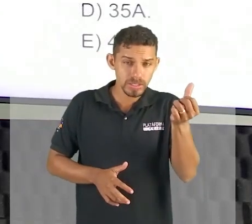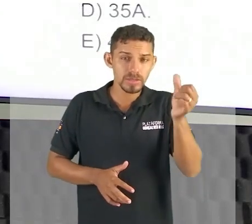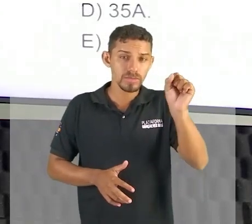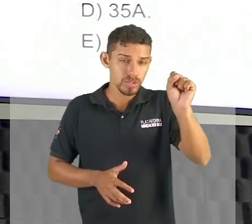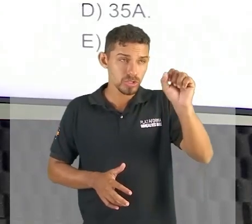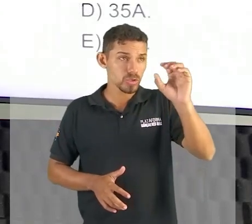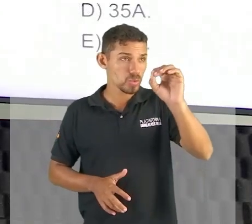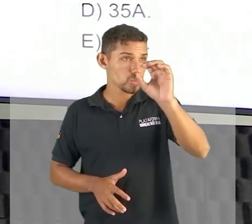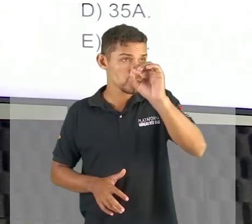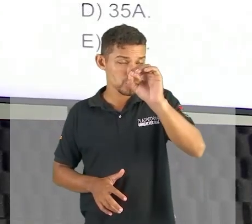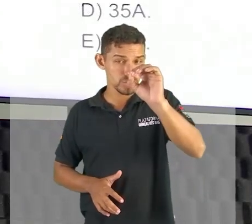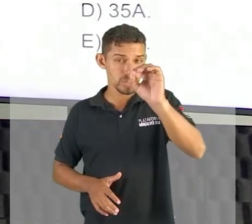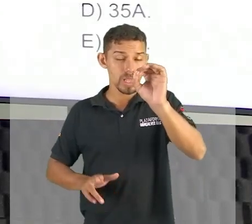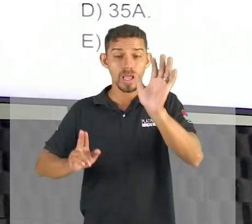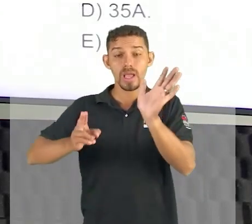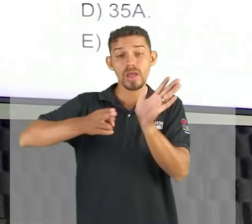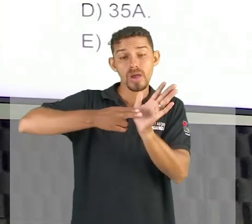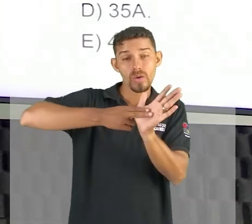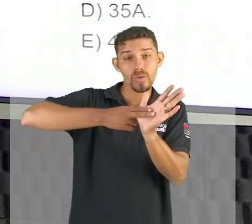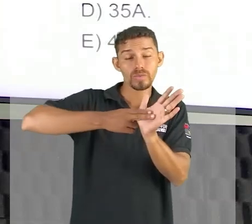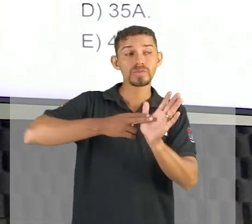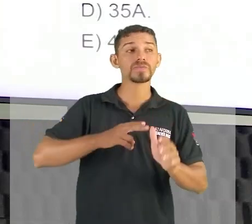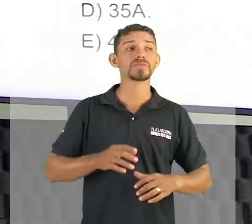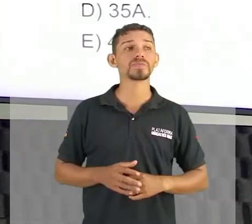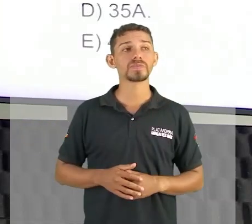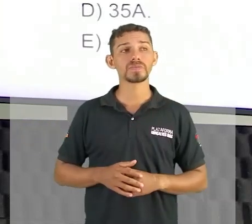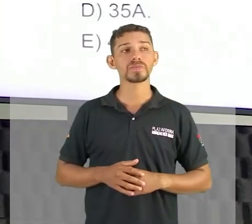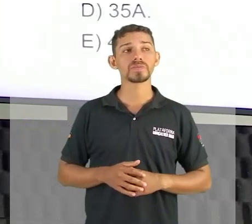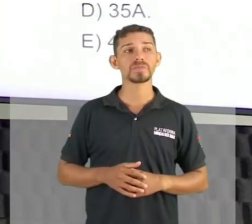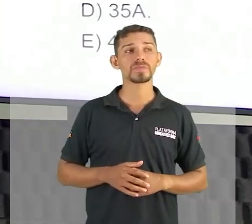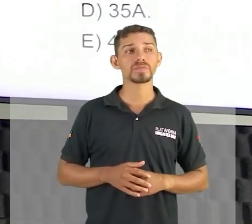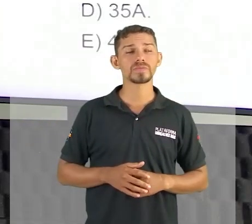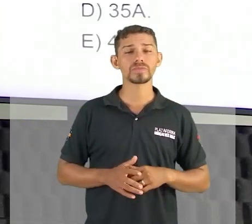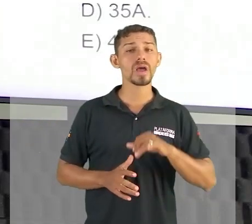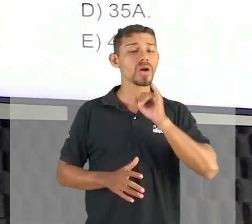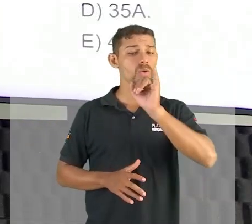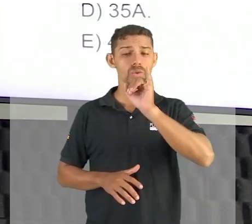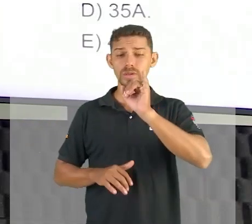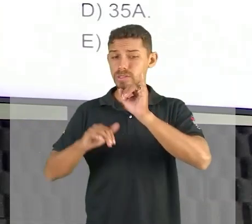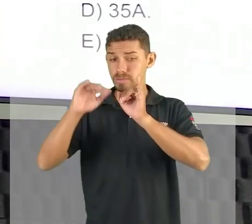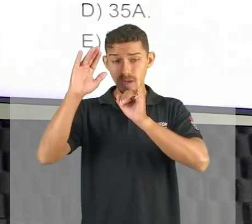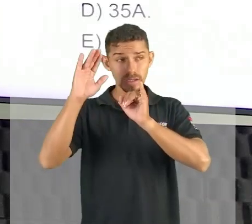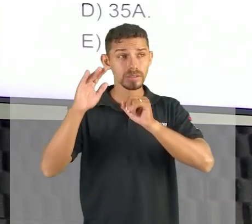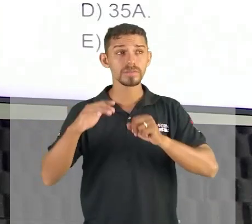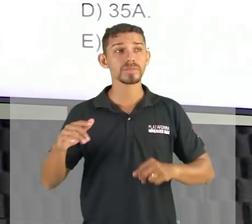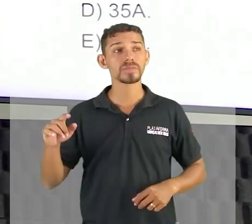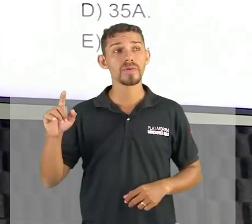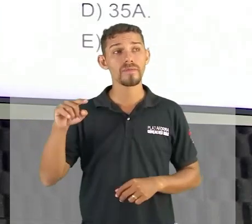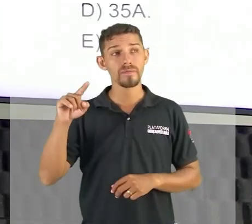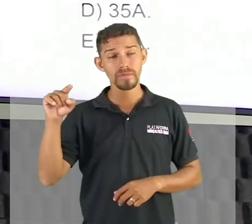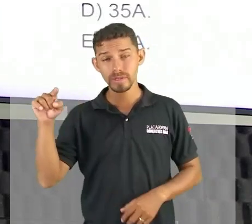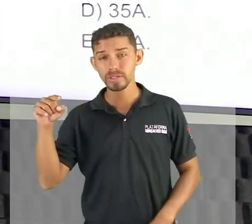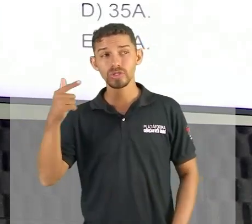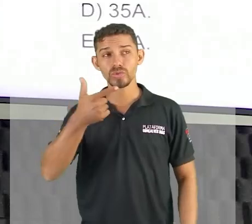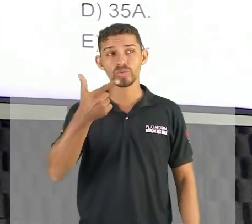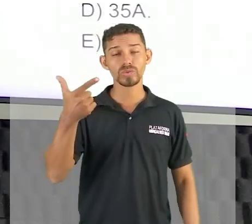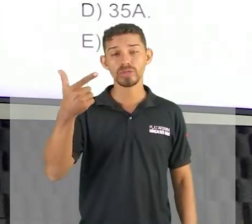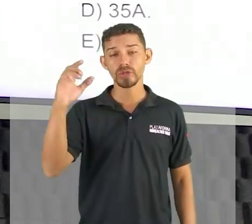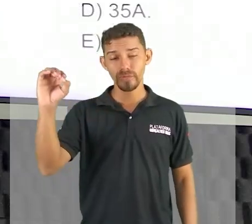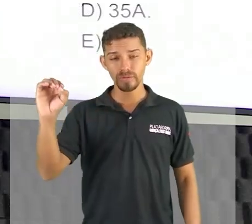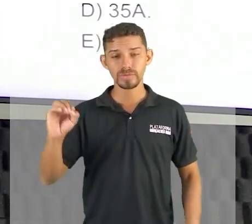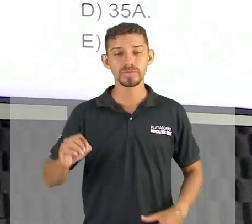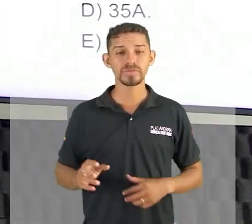6800 vai ser igual a corrente máxima ve 220 esse